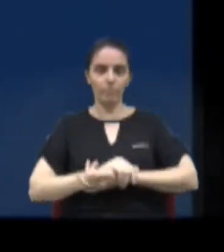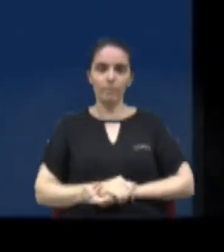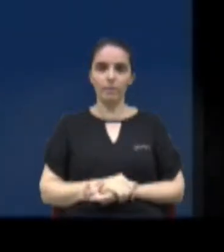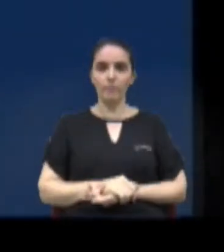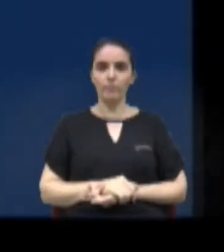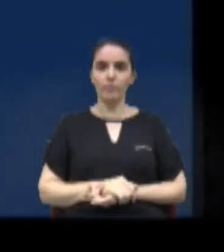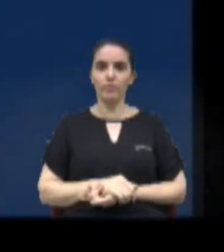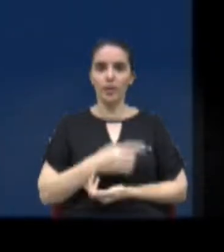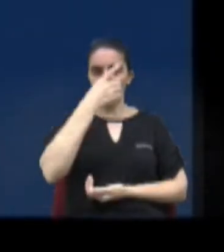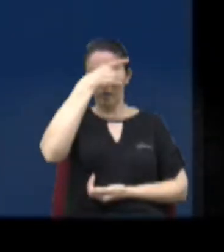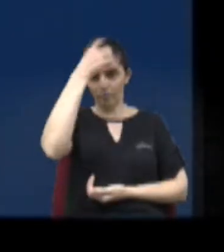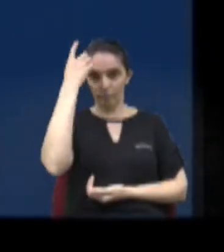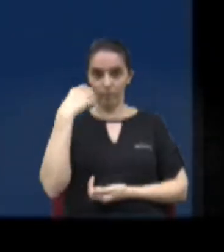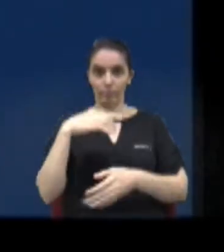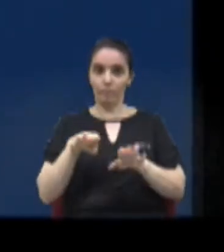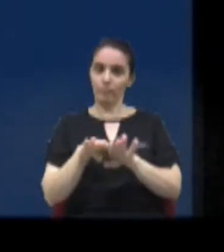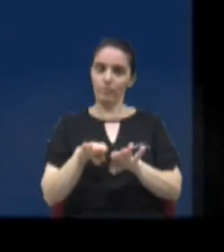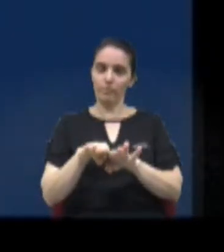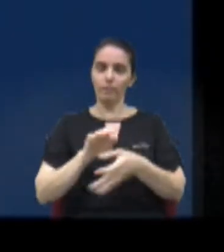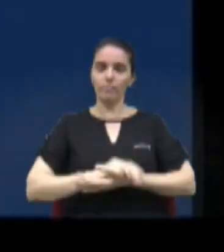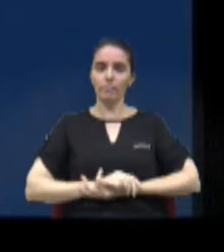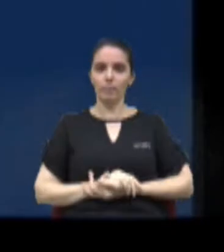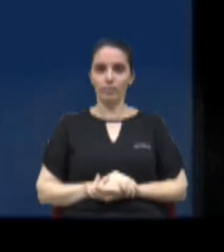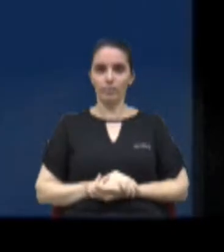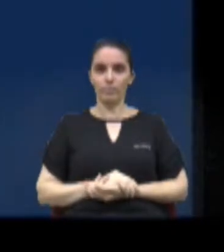Wagner Barbosa.